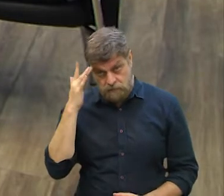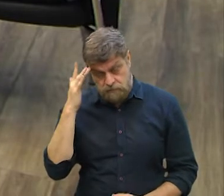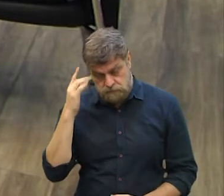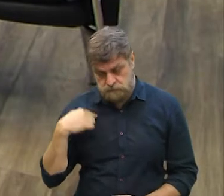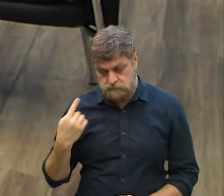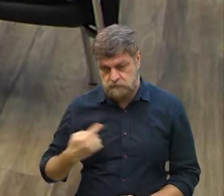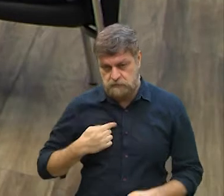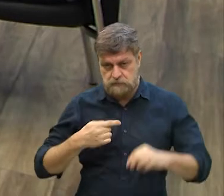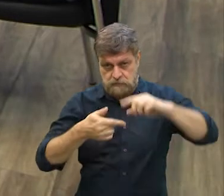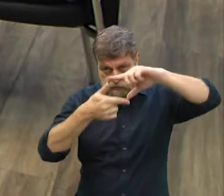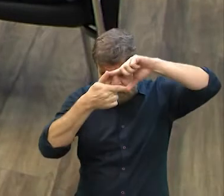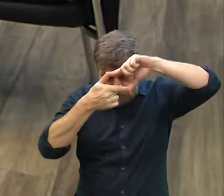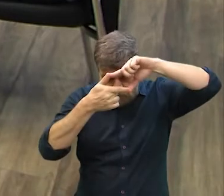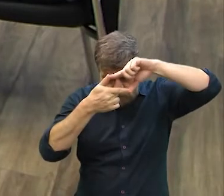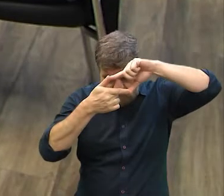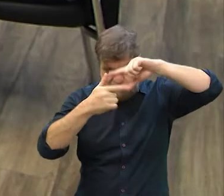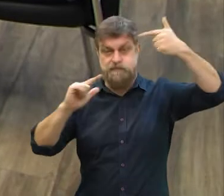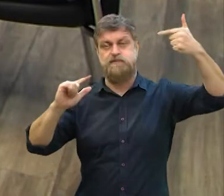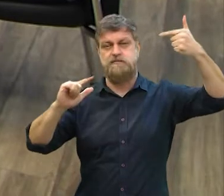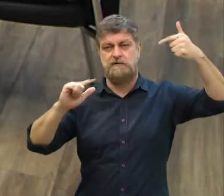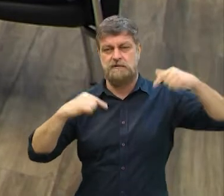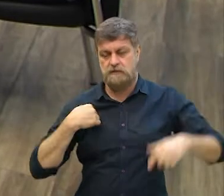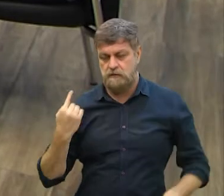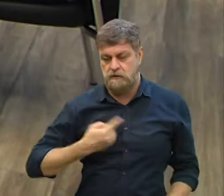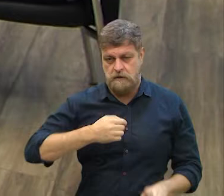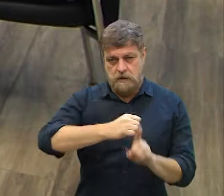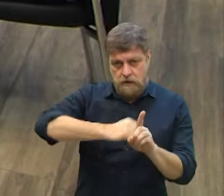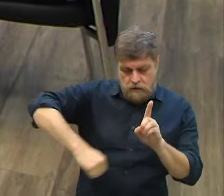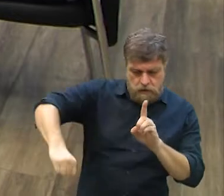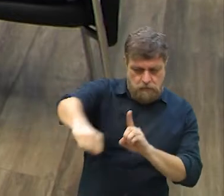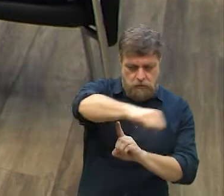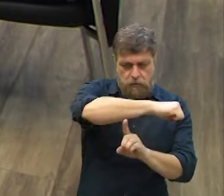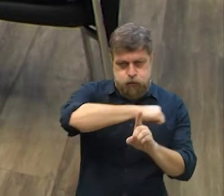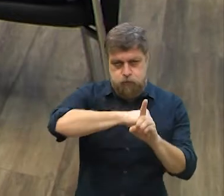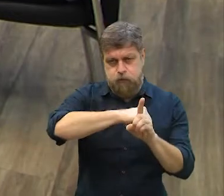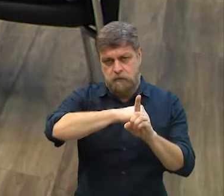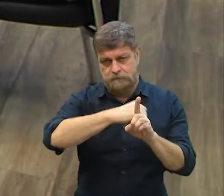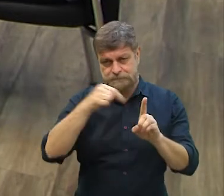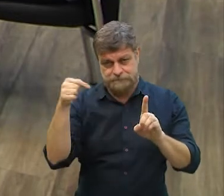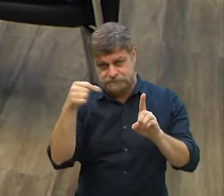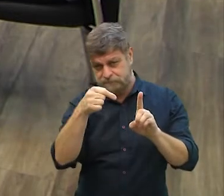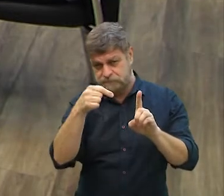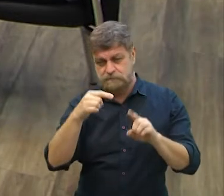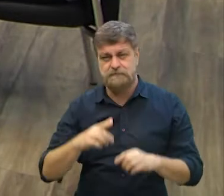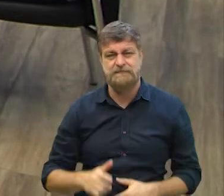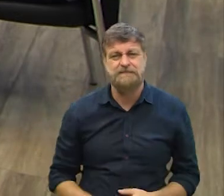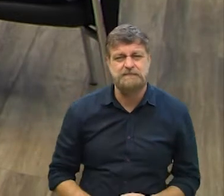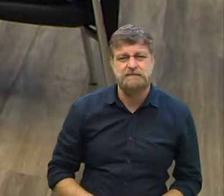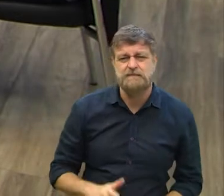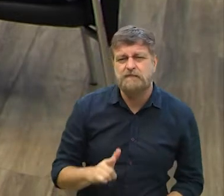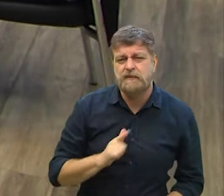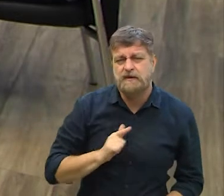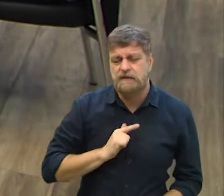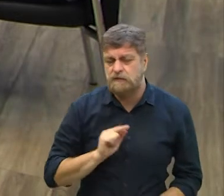que quebrar esses paradigmas, a sociedade, ela tem que ter o